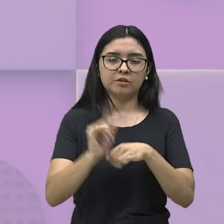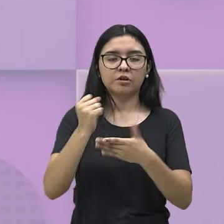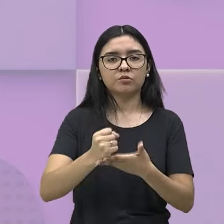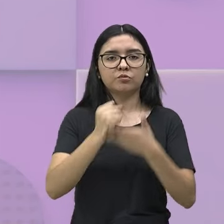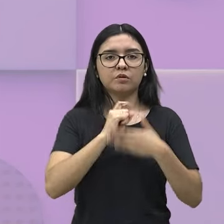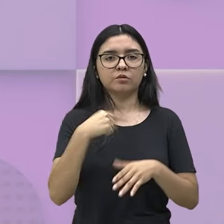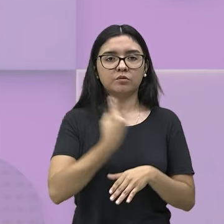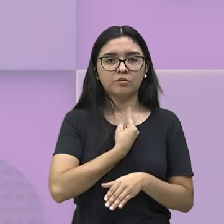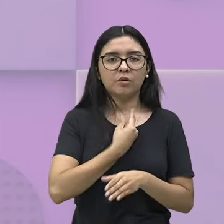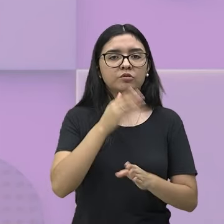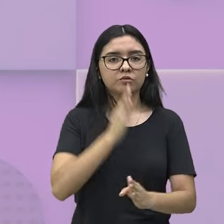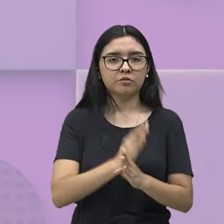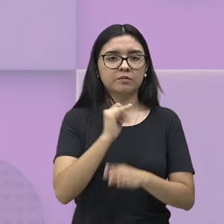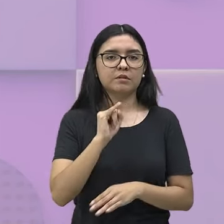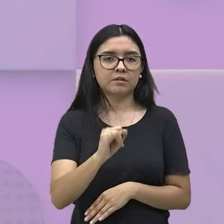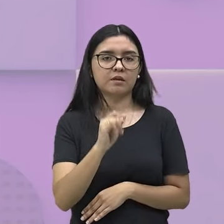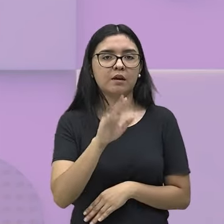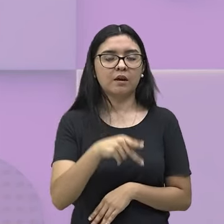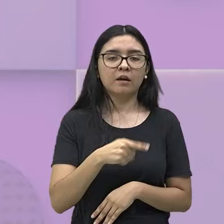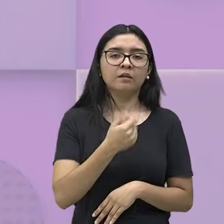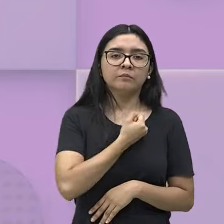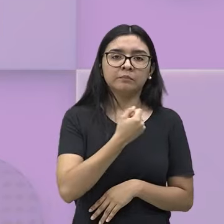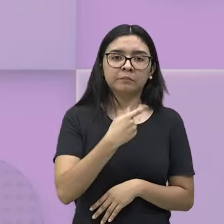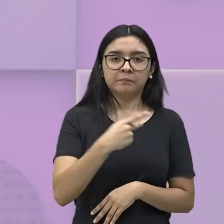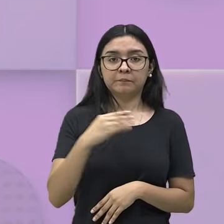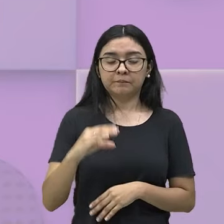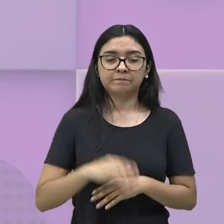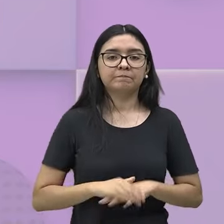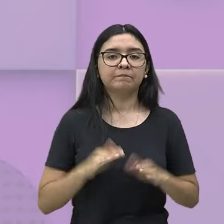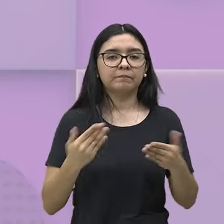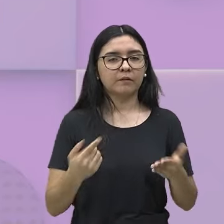a decidir se o número é primo ou composto. Bom, meus alunos,